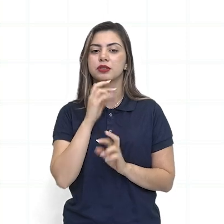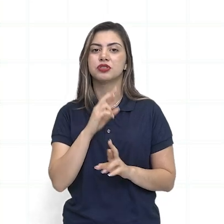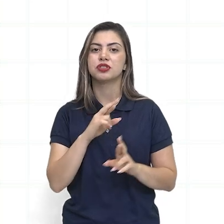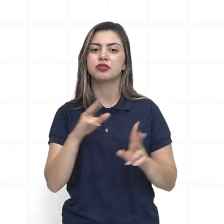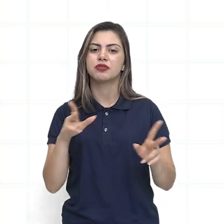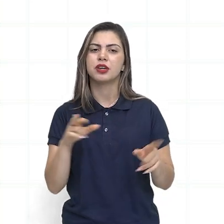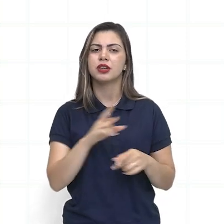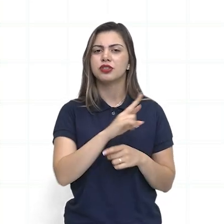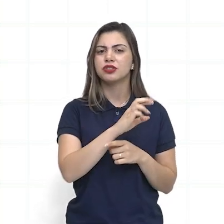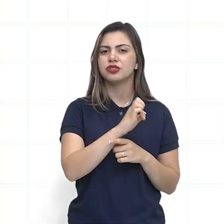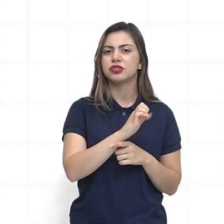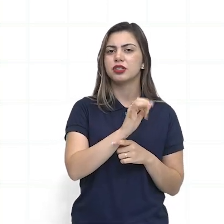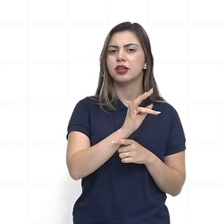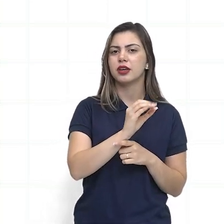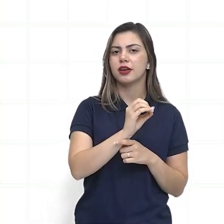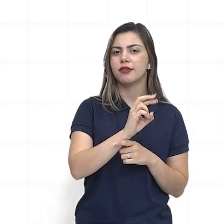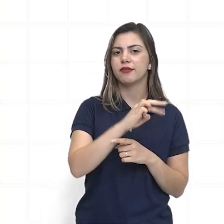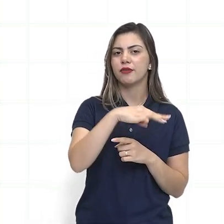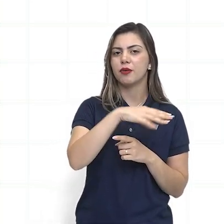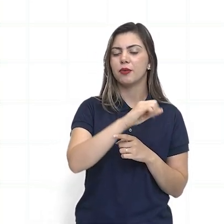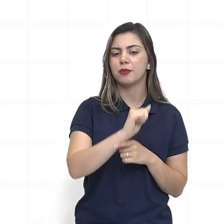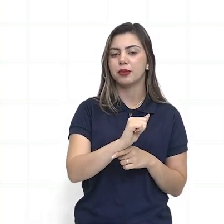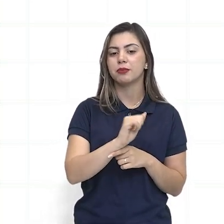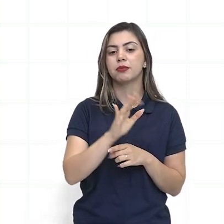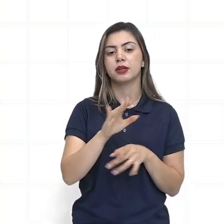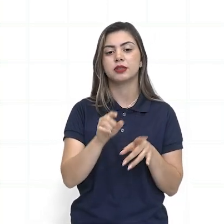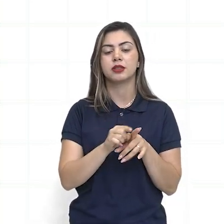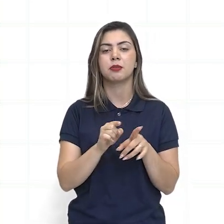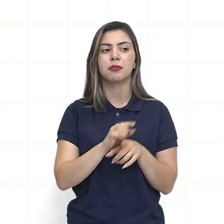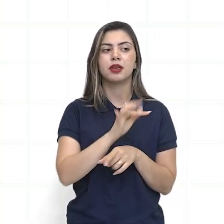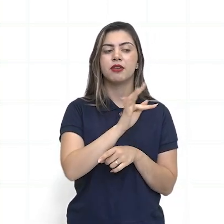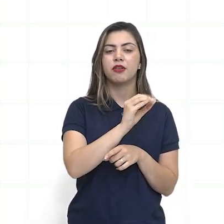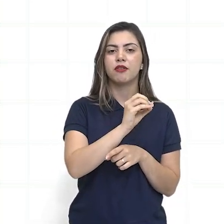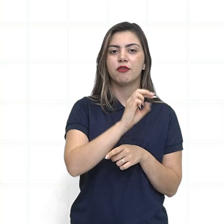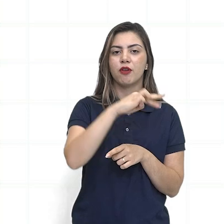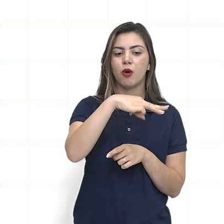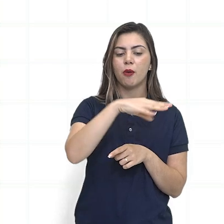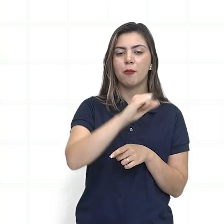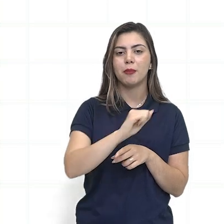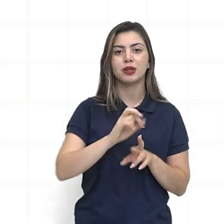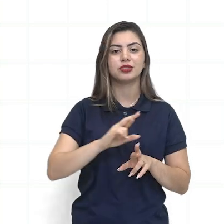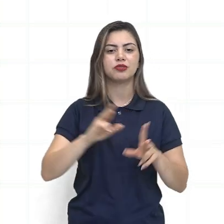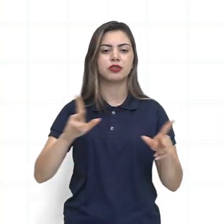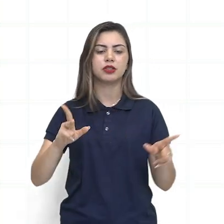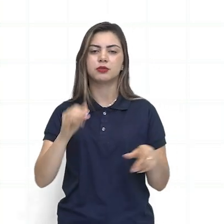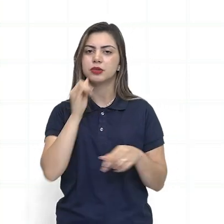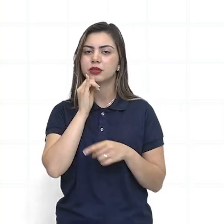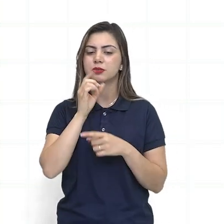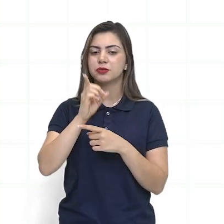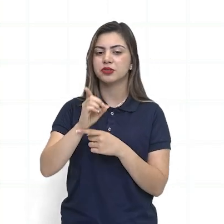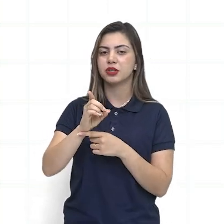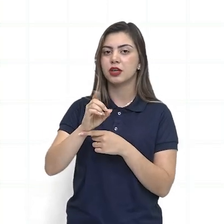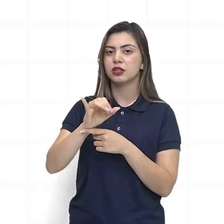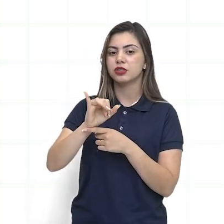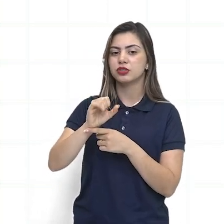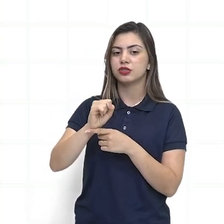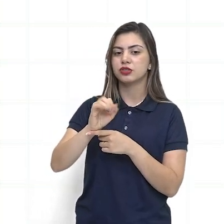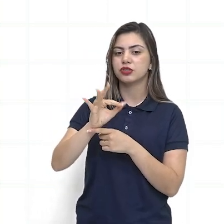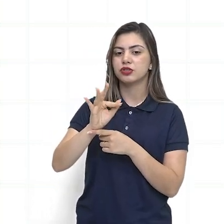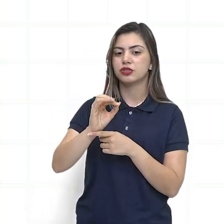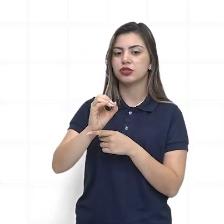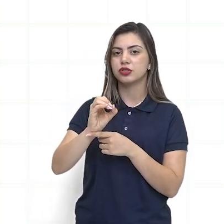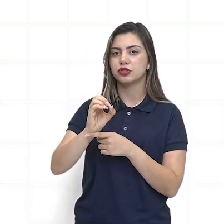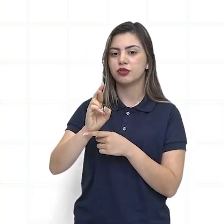de reforma e também é diferente de forma. Disforma é oposto a